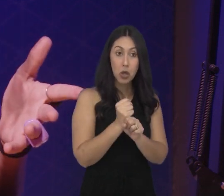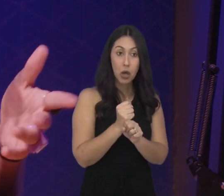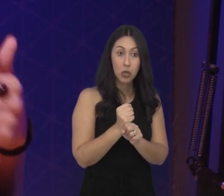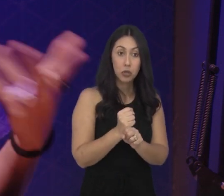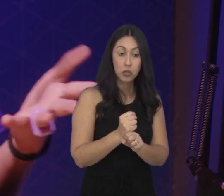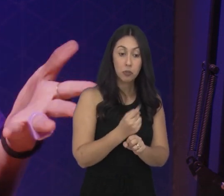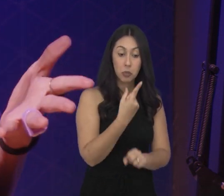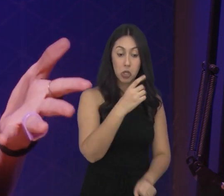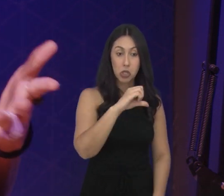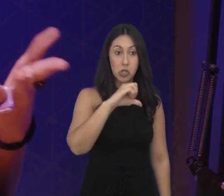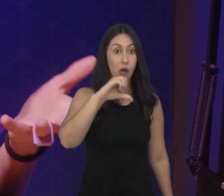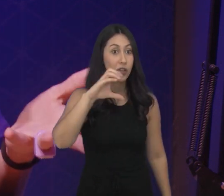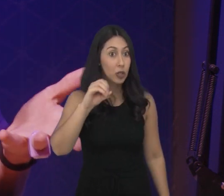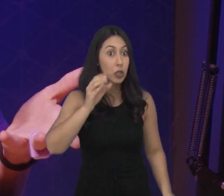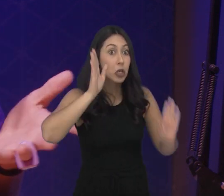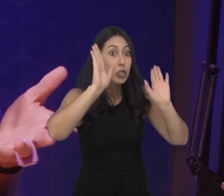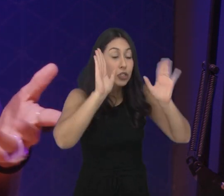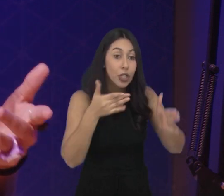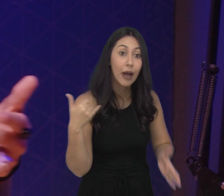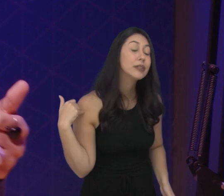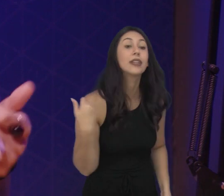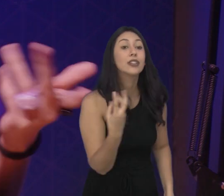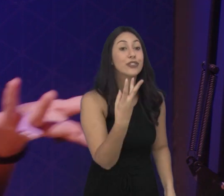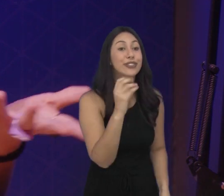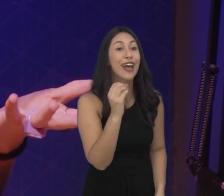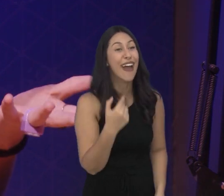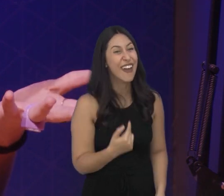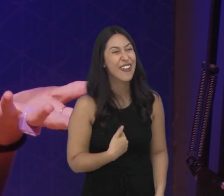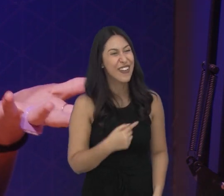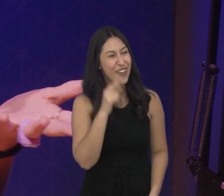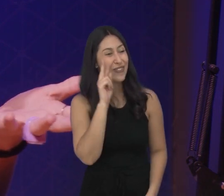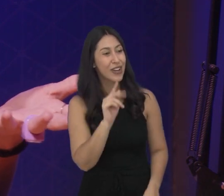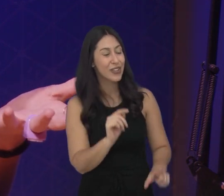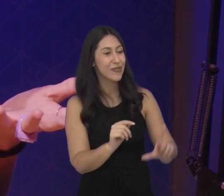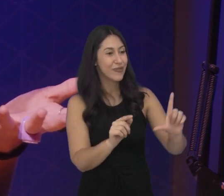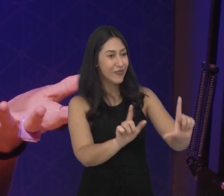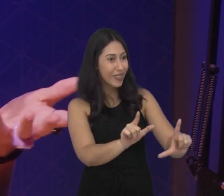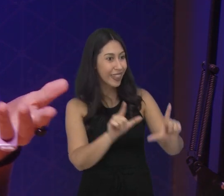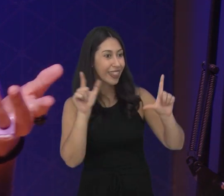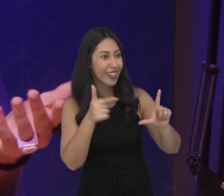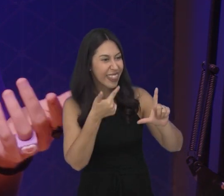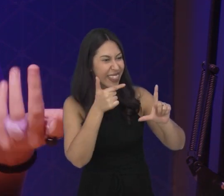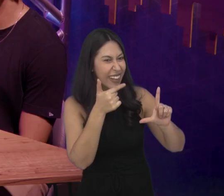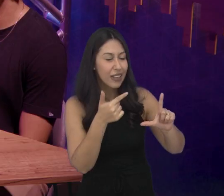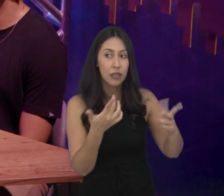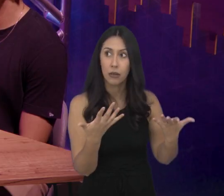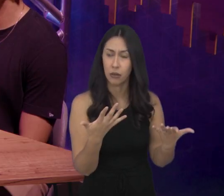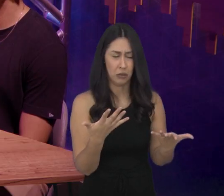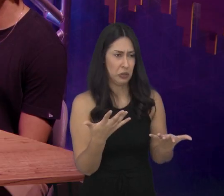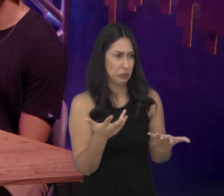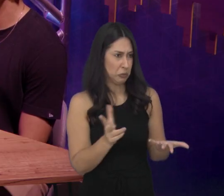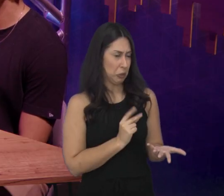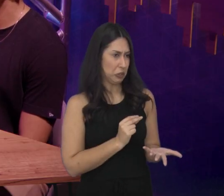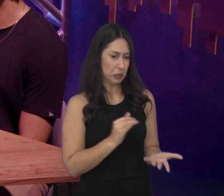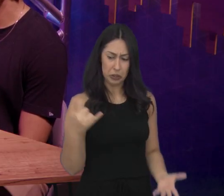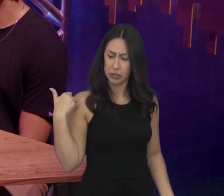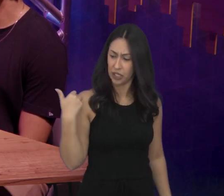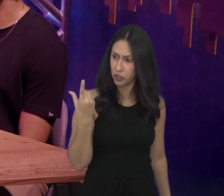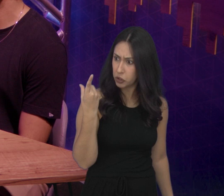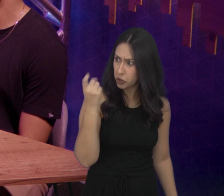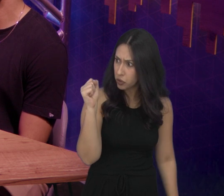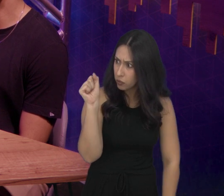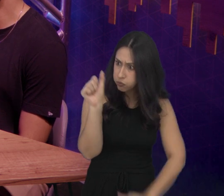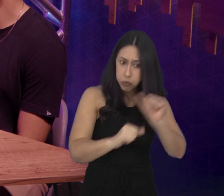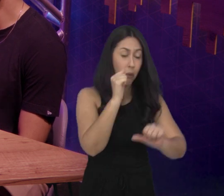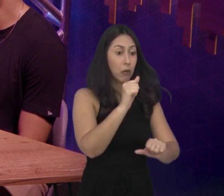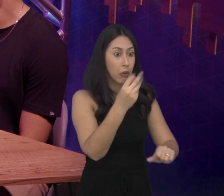tá fazendo 30 anos, que tá 30, é a galera que eu vejo vários memes disso na internet, inclusive, tipo assim, ué, gente, como assim eu não tenho 18, tô